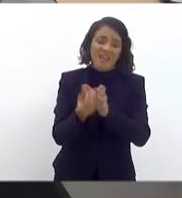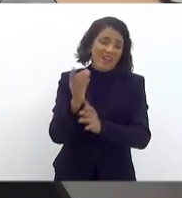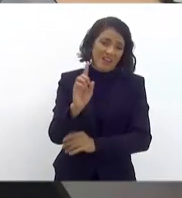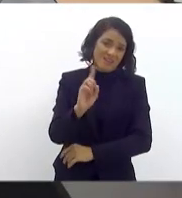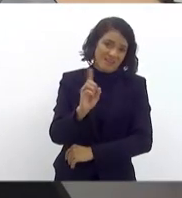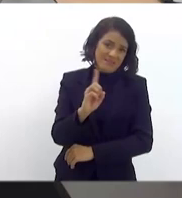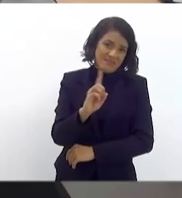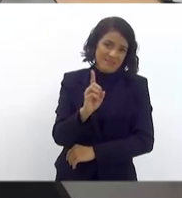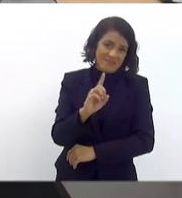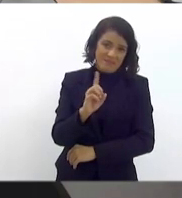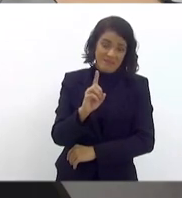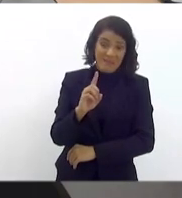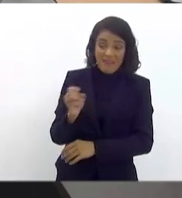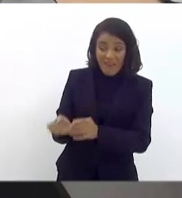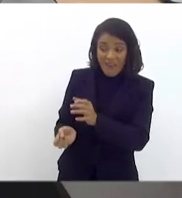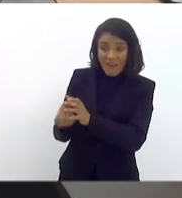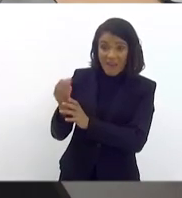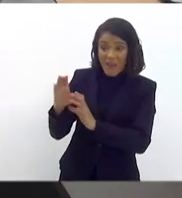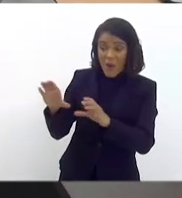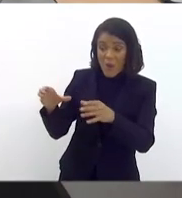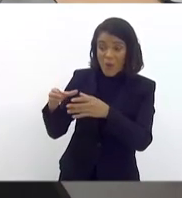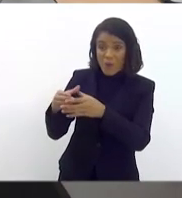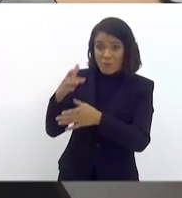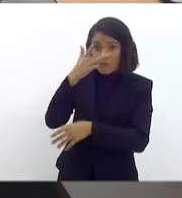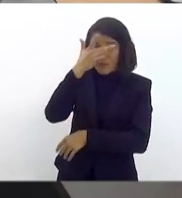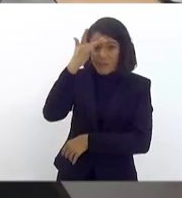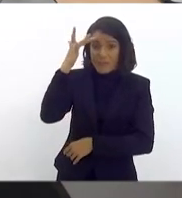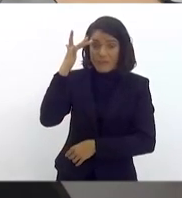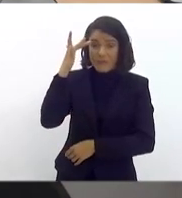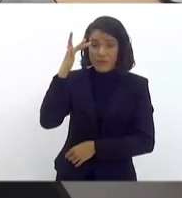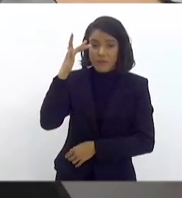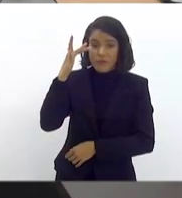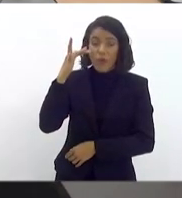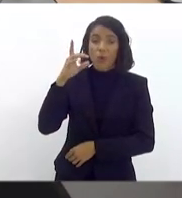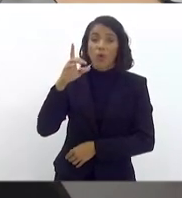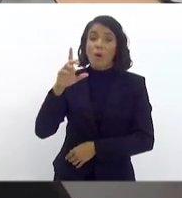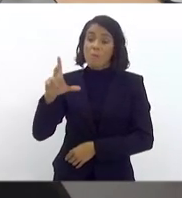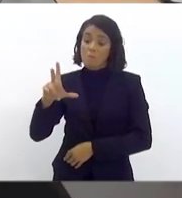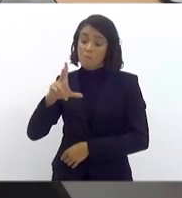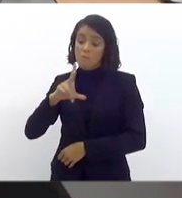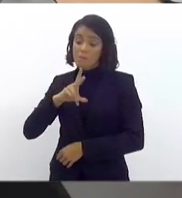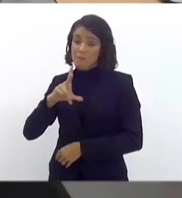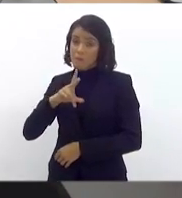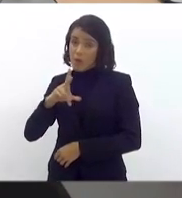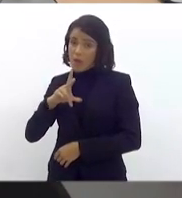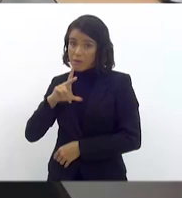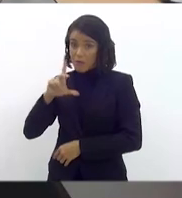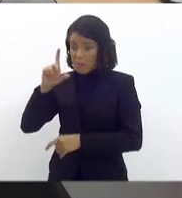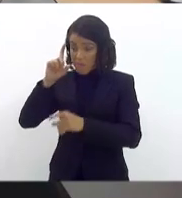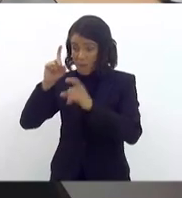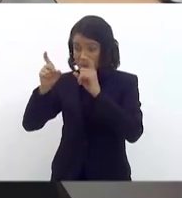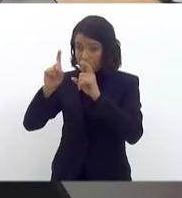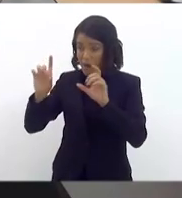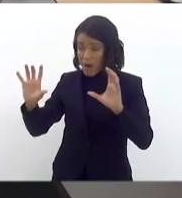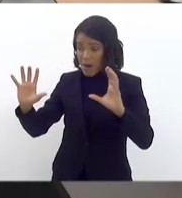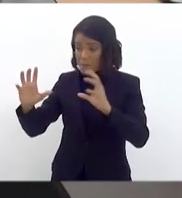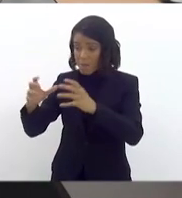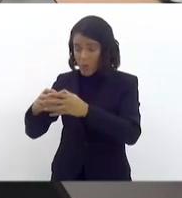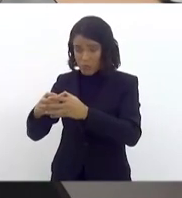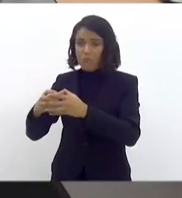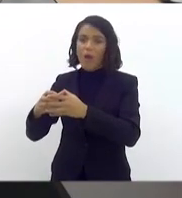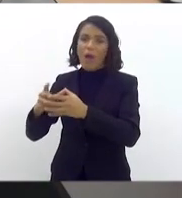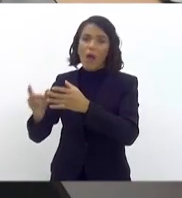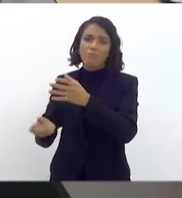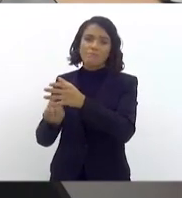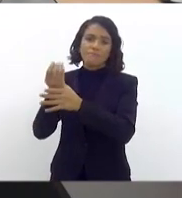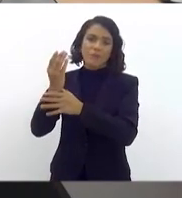Quem cria é um colegiado de pessoas de direito privado que resolvem se reunir e fundar na forma